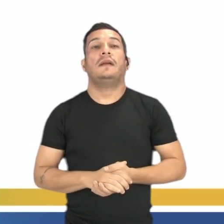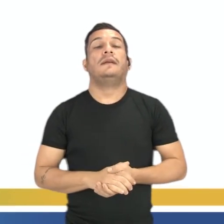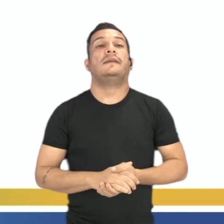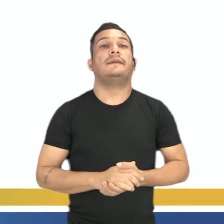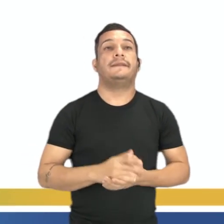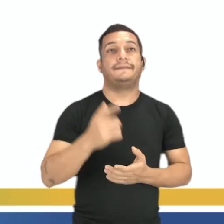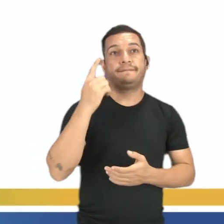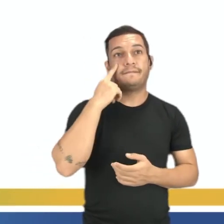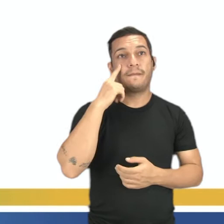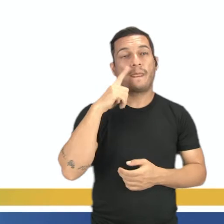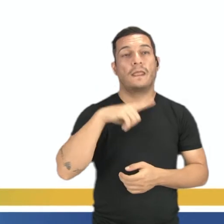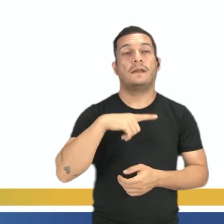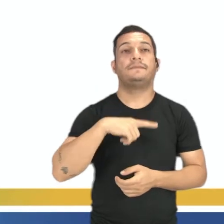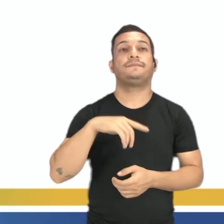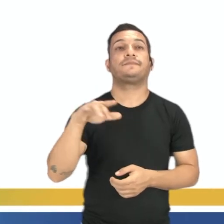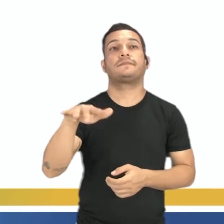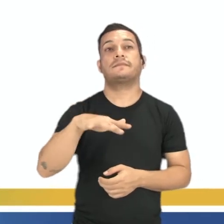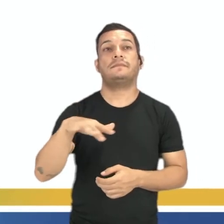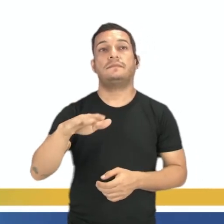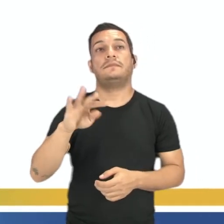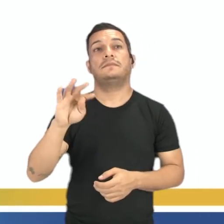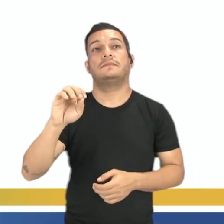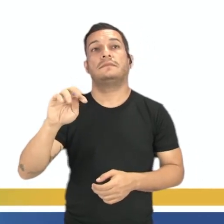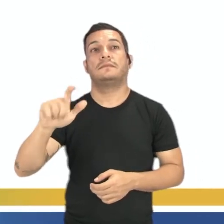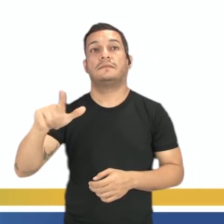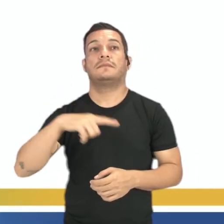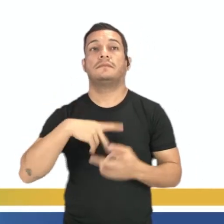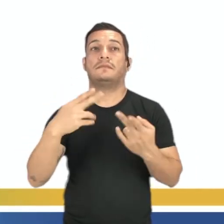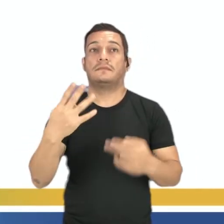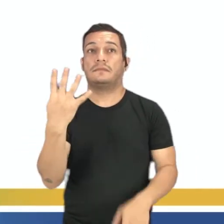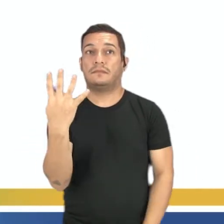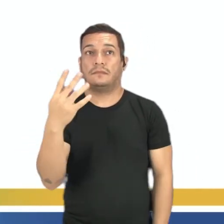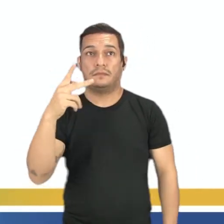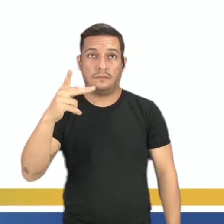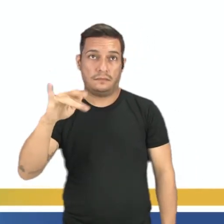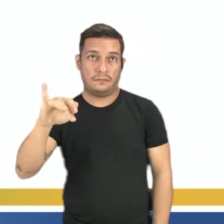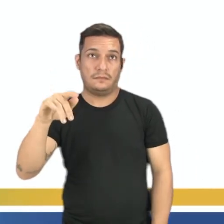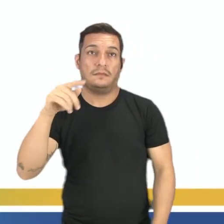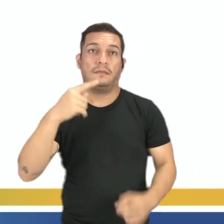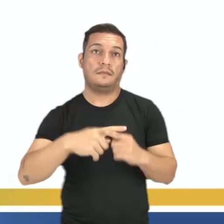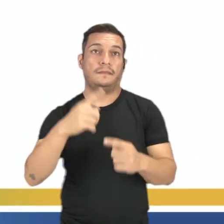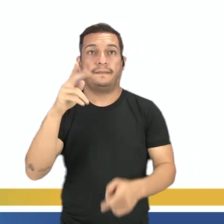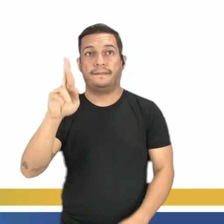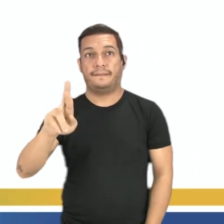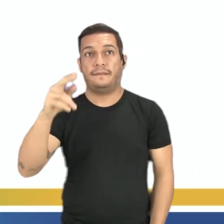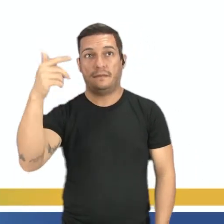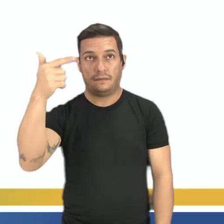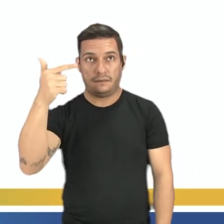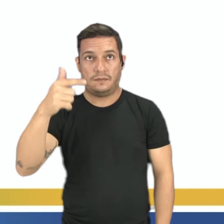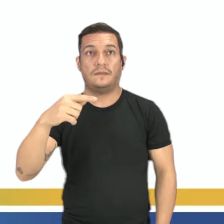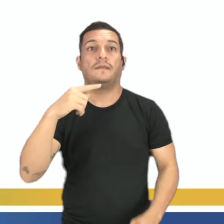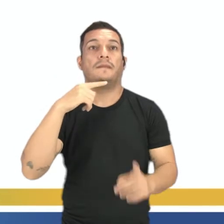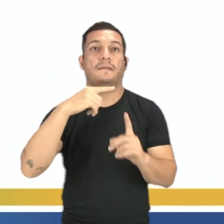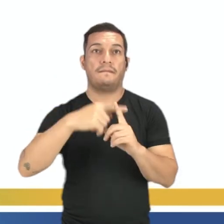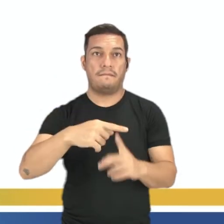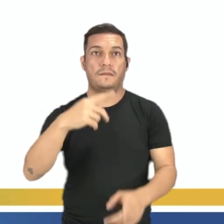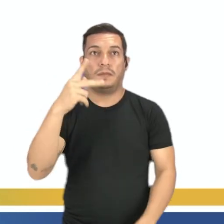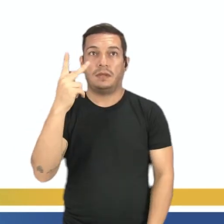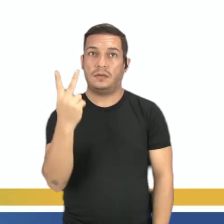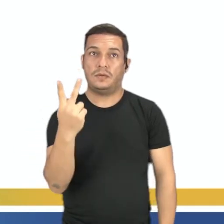Logo, nós temos que a área total é igual a 4 vezes π vezes R ao